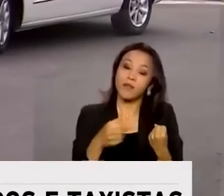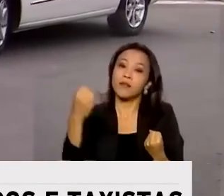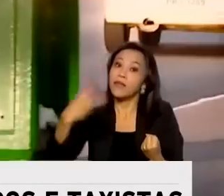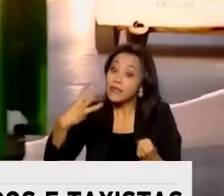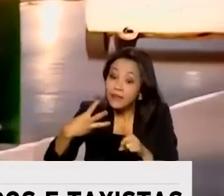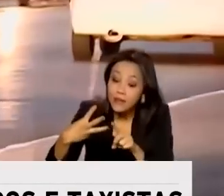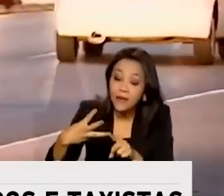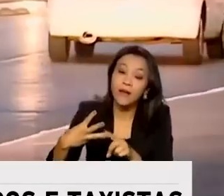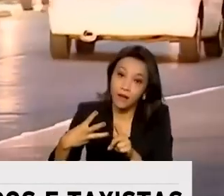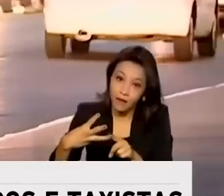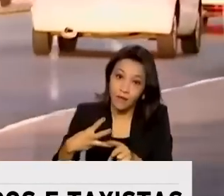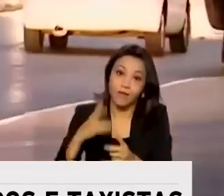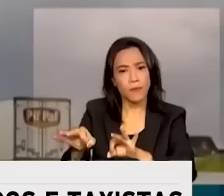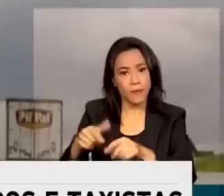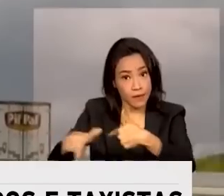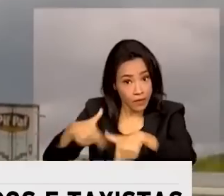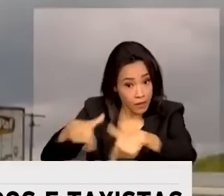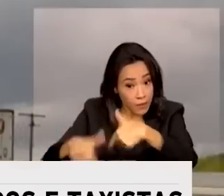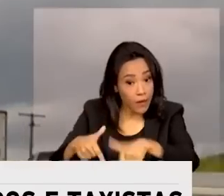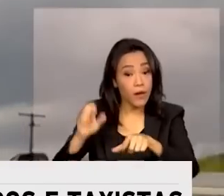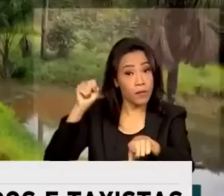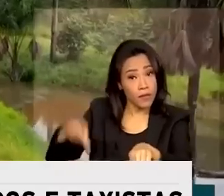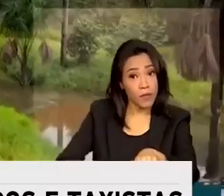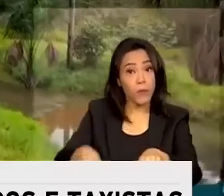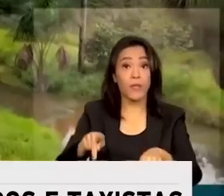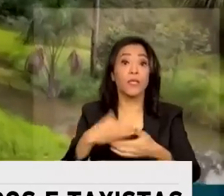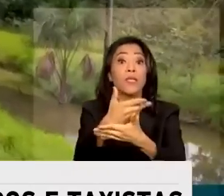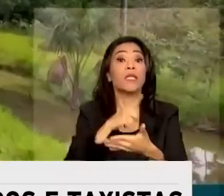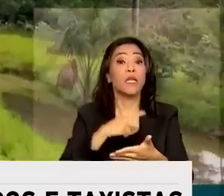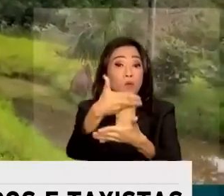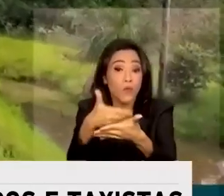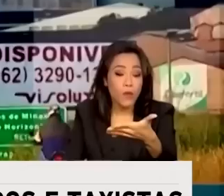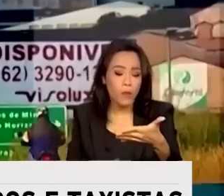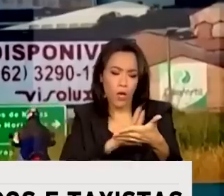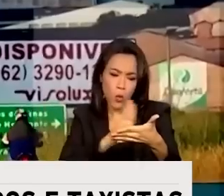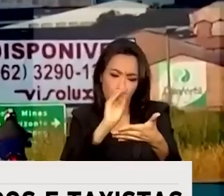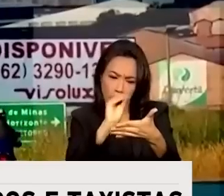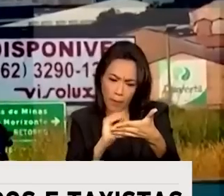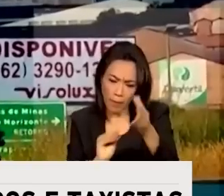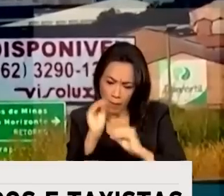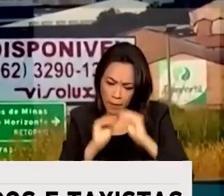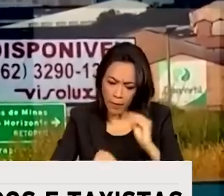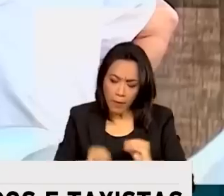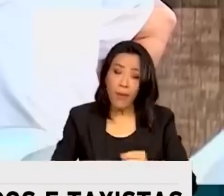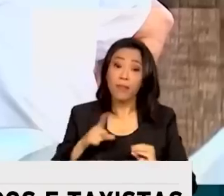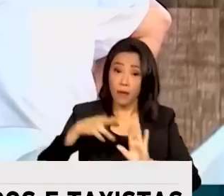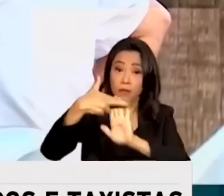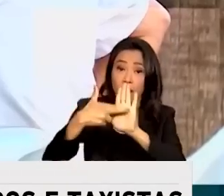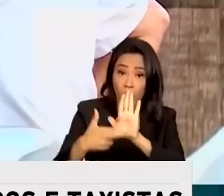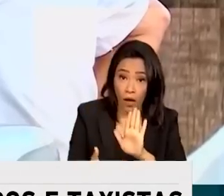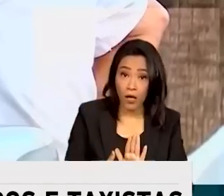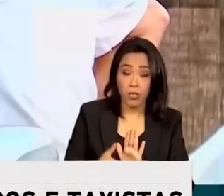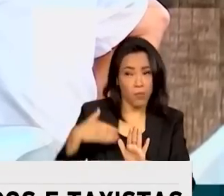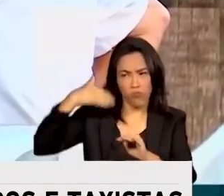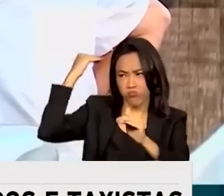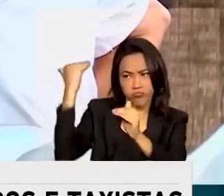os requisitos e foram atendidos, e ainda pedir o ressarcimento dos pagamentos efetuados indevidamente para quem não teria